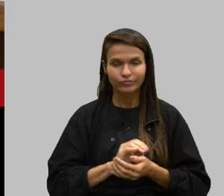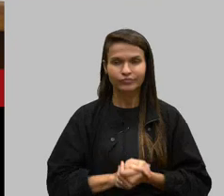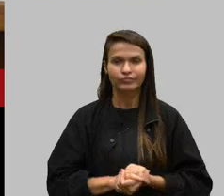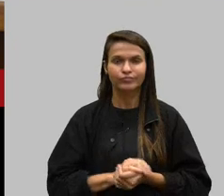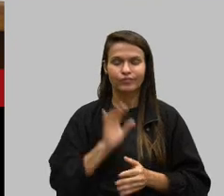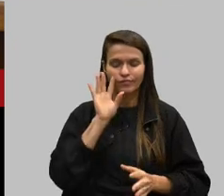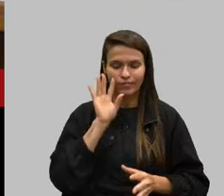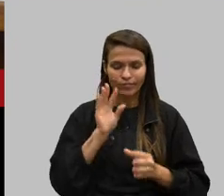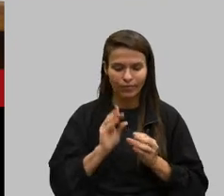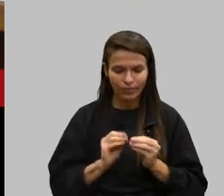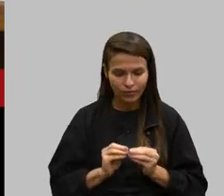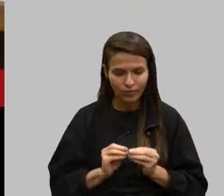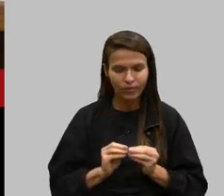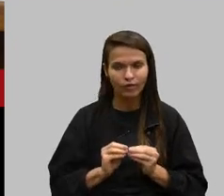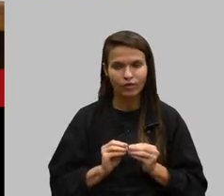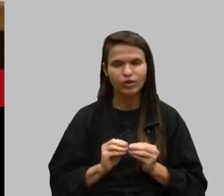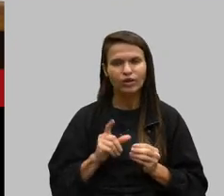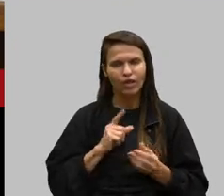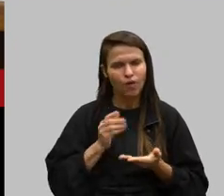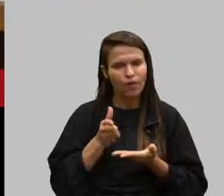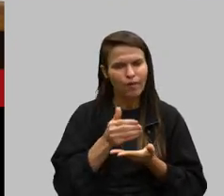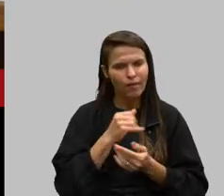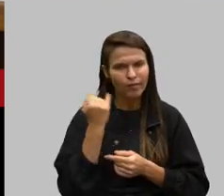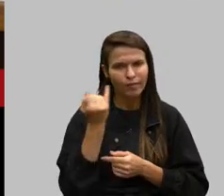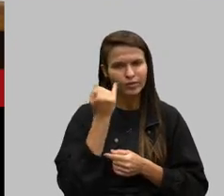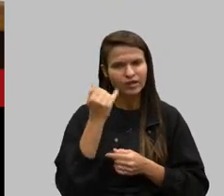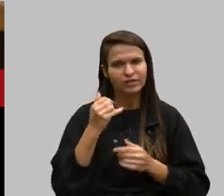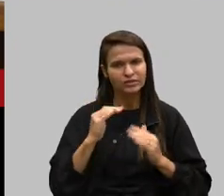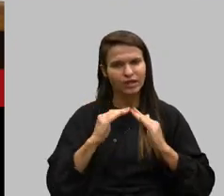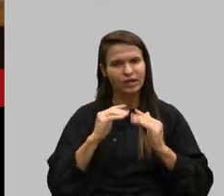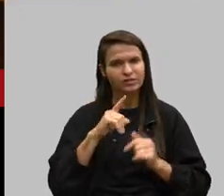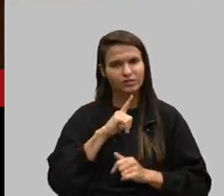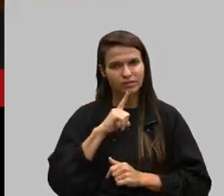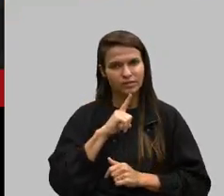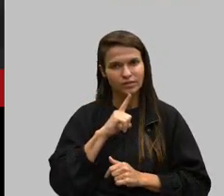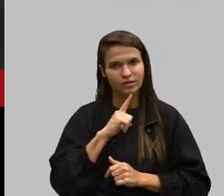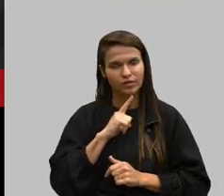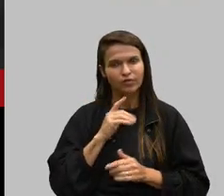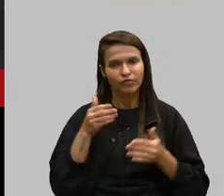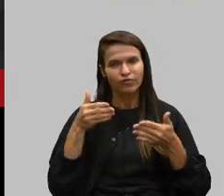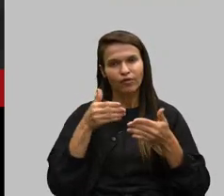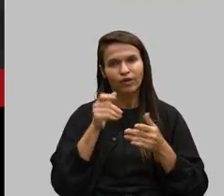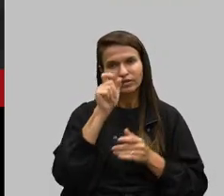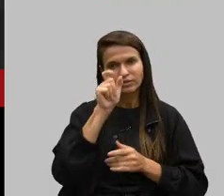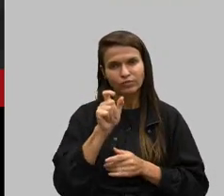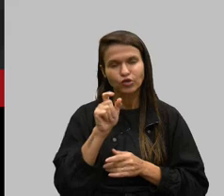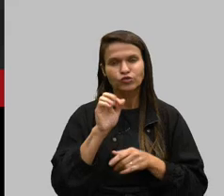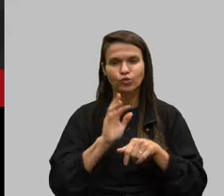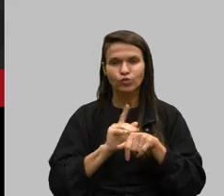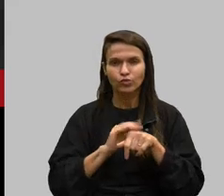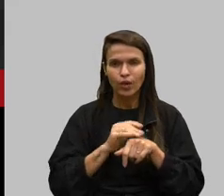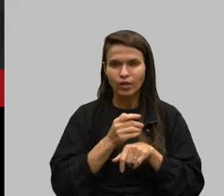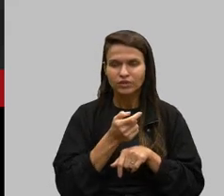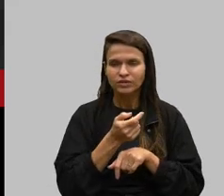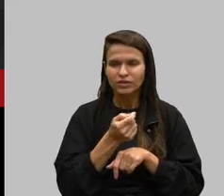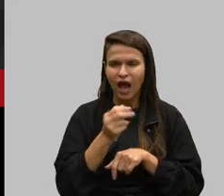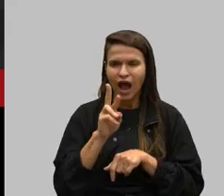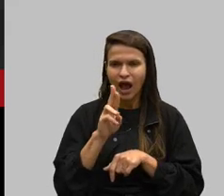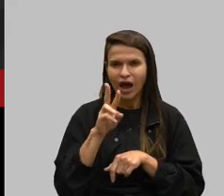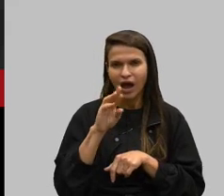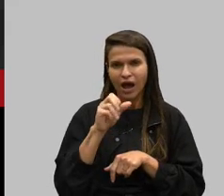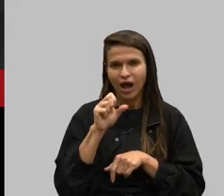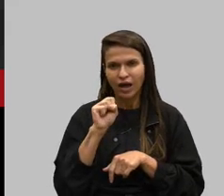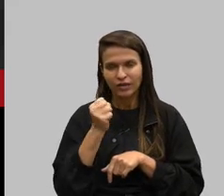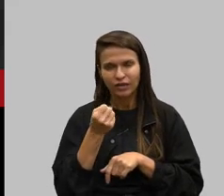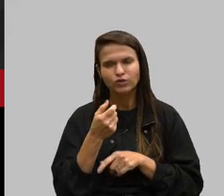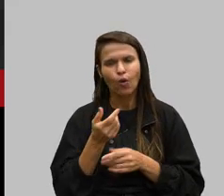deputada Adriana acho um dado aqui que é importante essa casa também ter no que tange a pessoas com doenças raras hoje a nossa maior